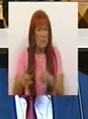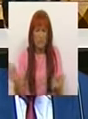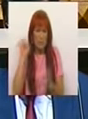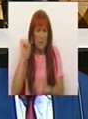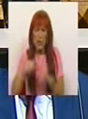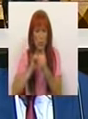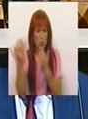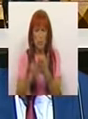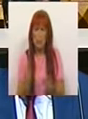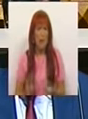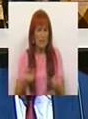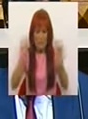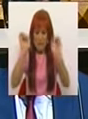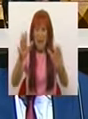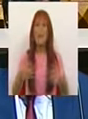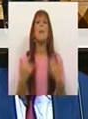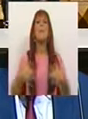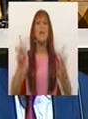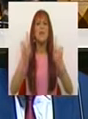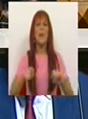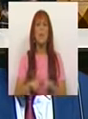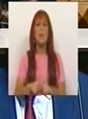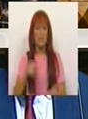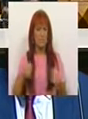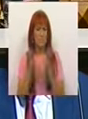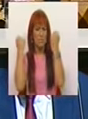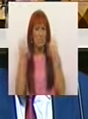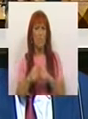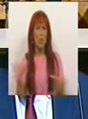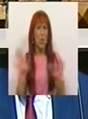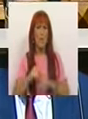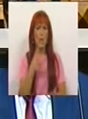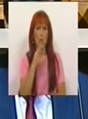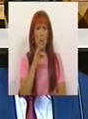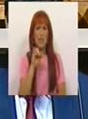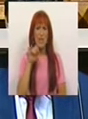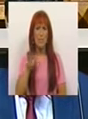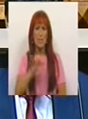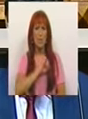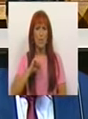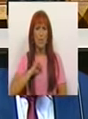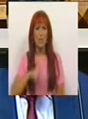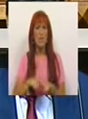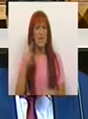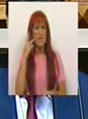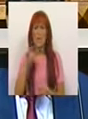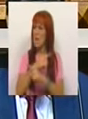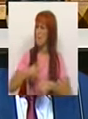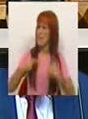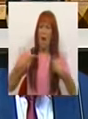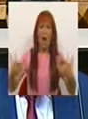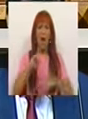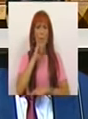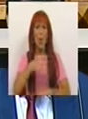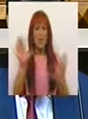substância nos documentos apresentados. Mas são sim também uma afronta aos mais de 400 mil proprietários, que se vêem impedidos